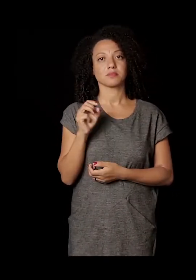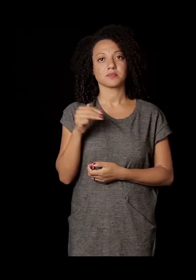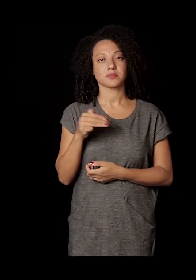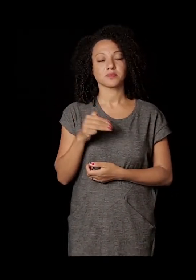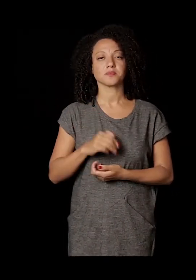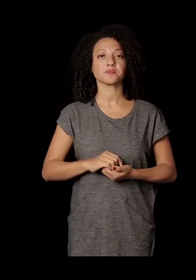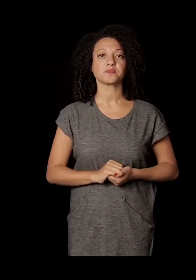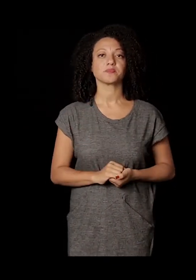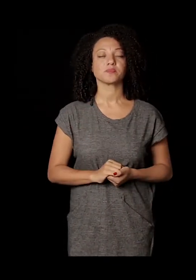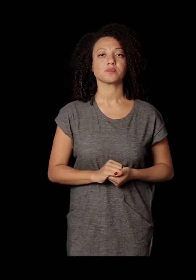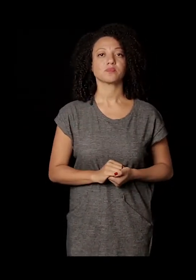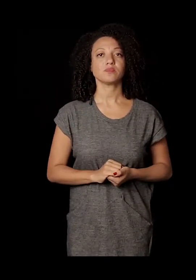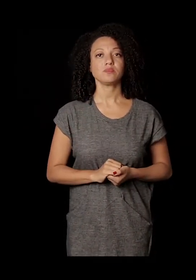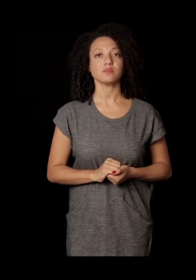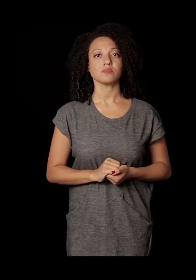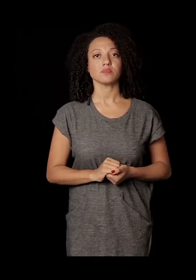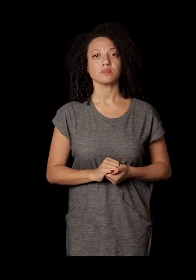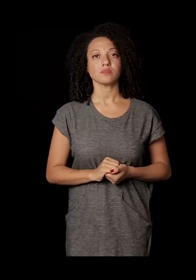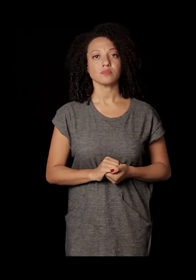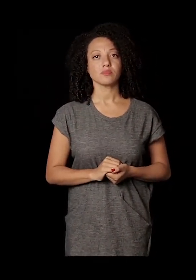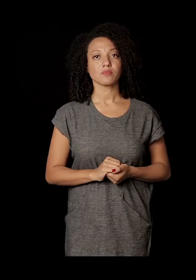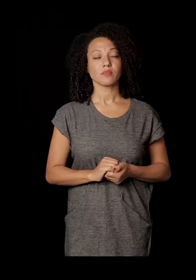Tá.